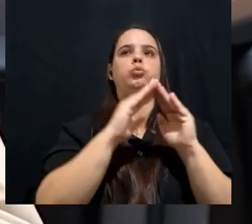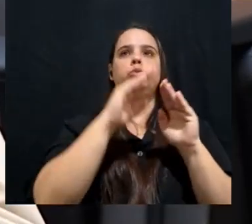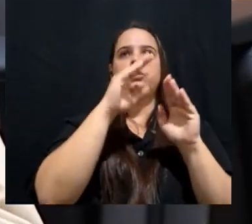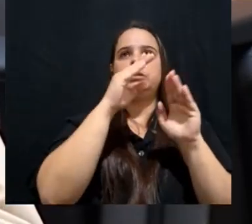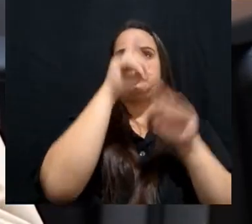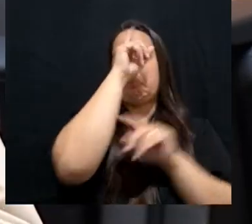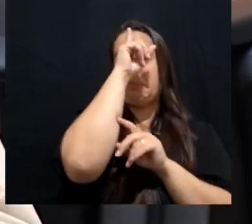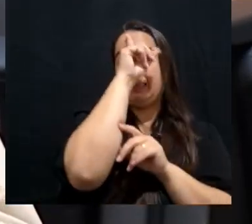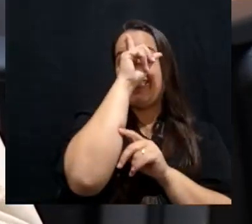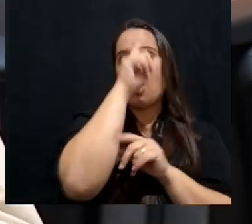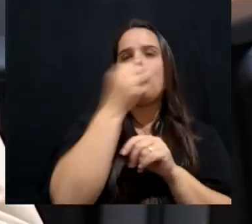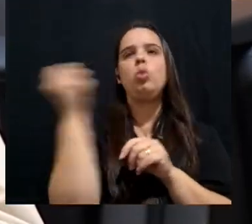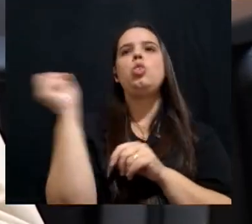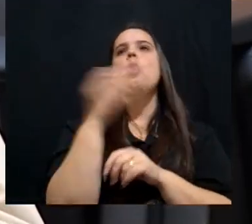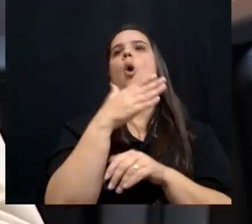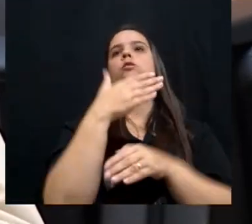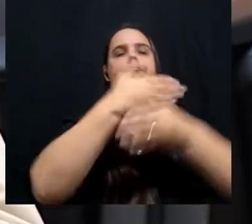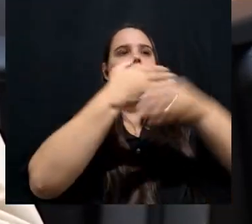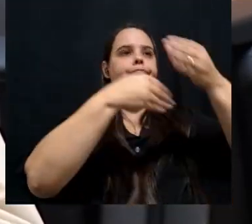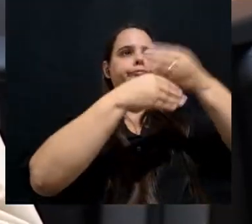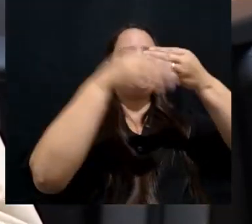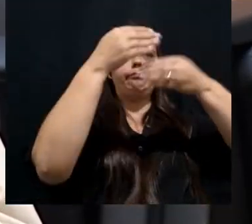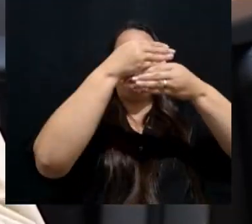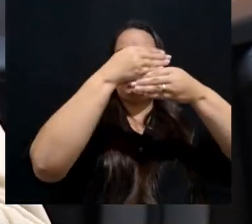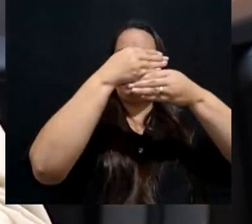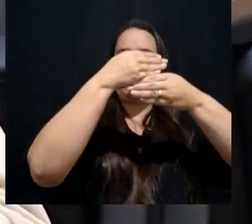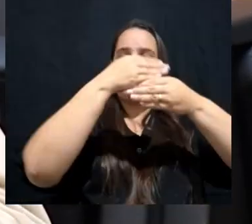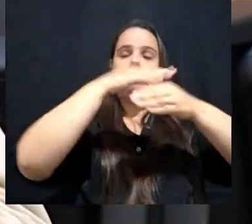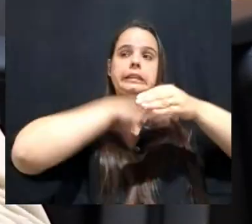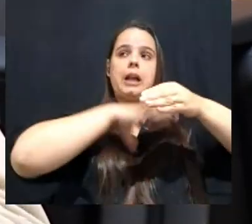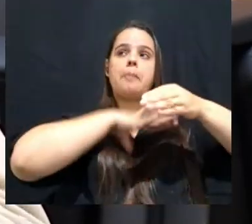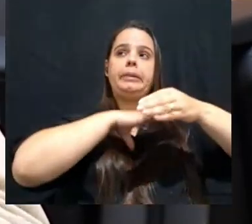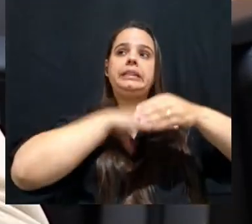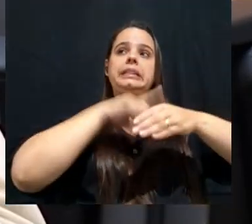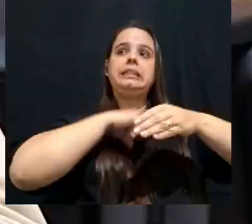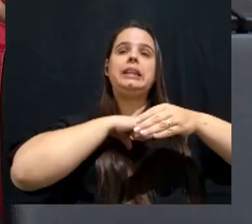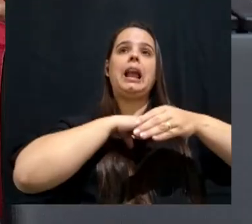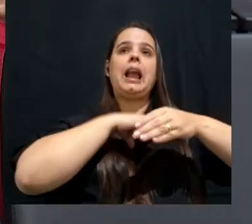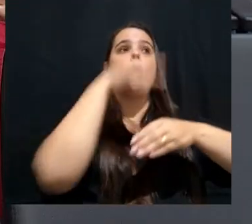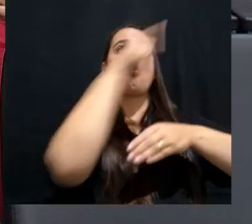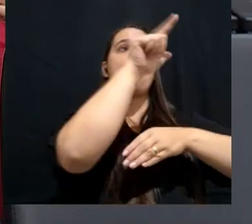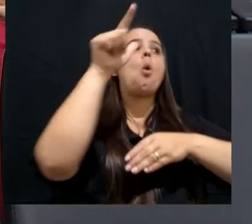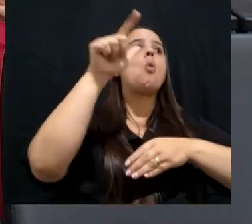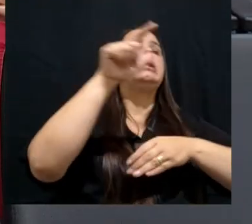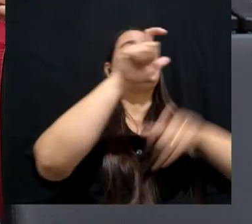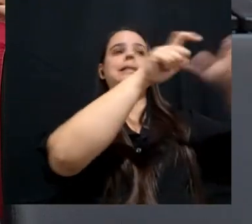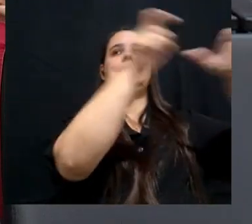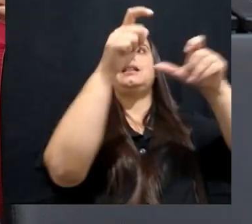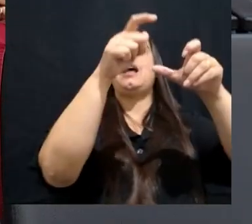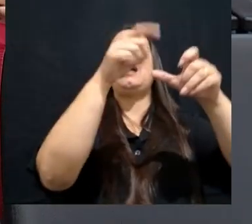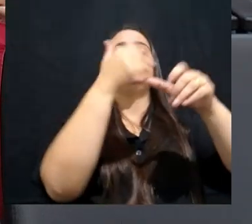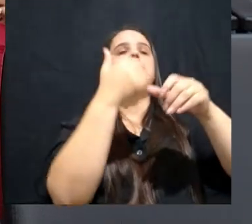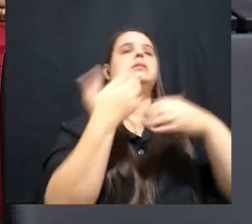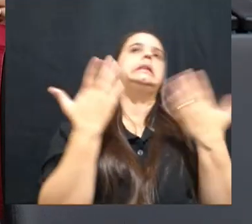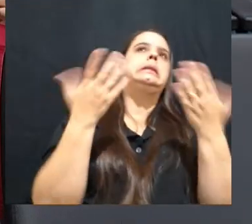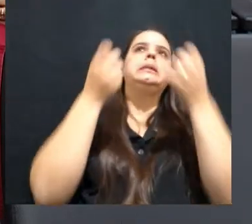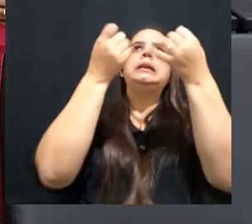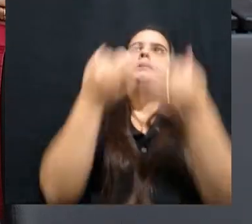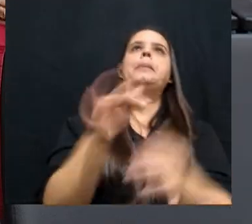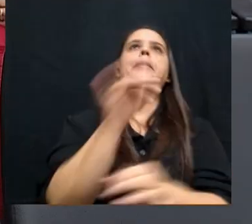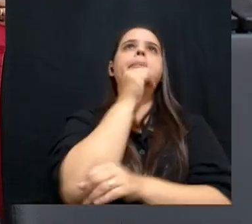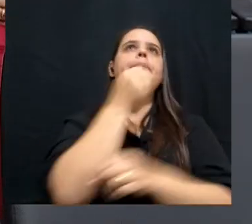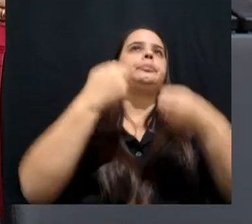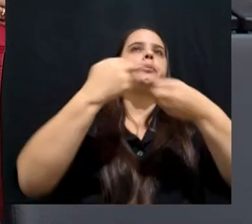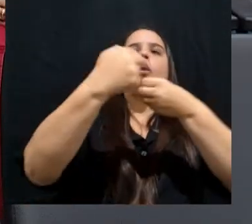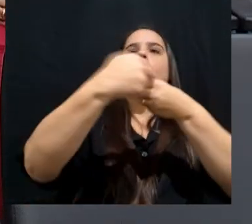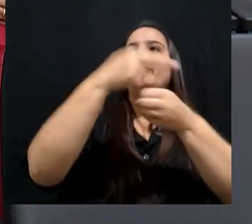recebe muita demanda de cidades vizinhas e também até de outros estados, né? Sim, sim. A PUC, a Unicamp, os hospitais da nossa cidade